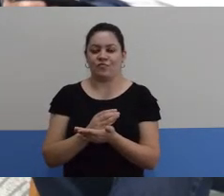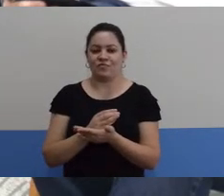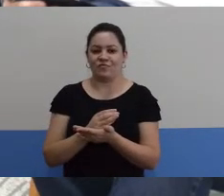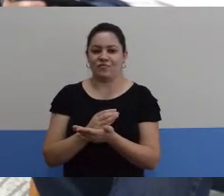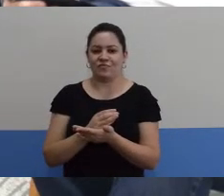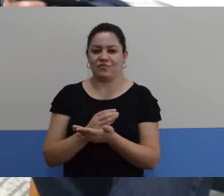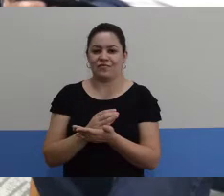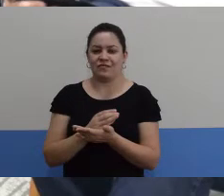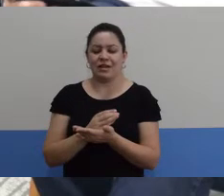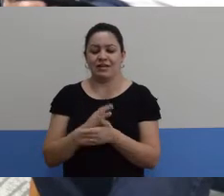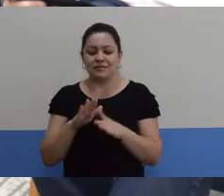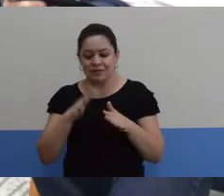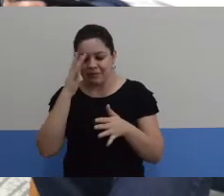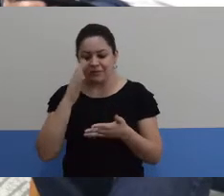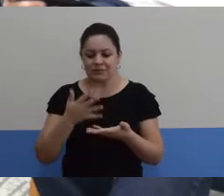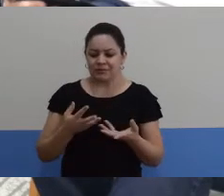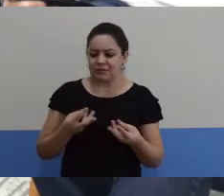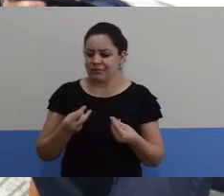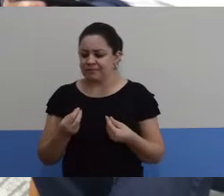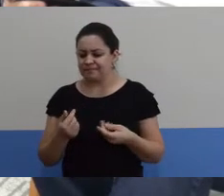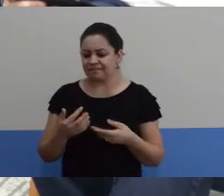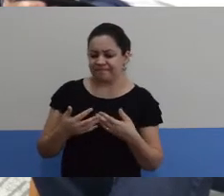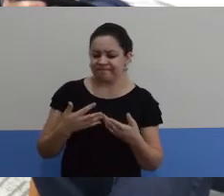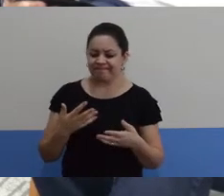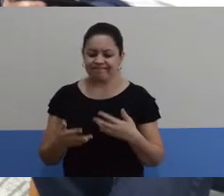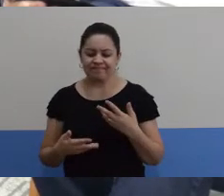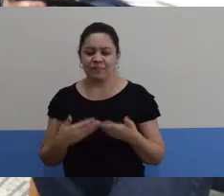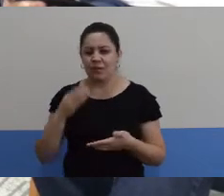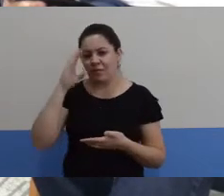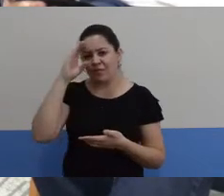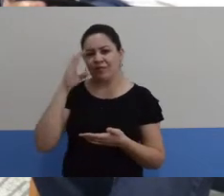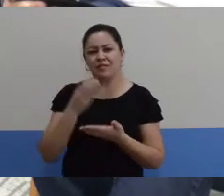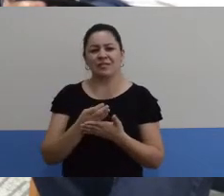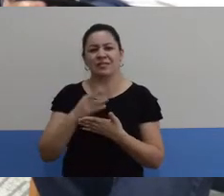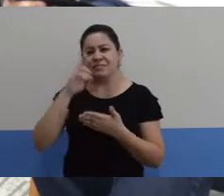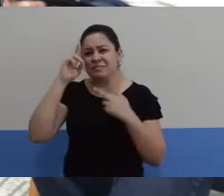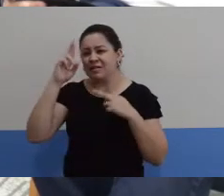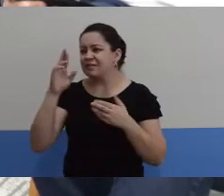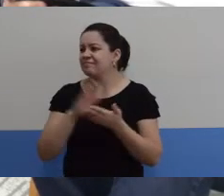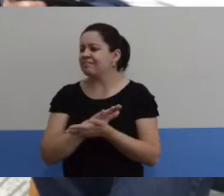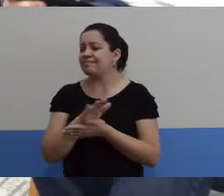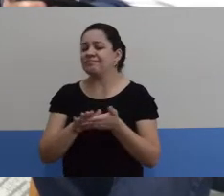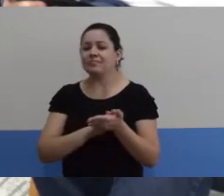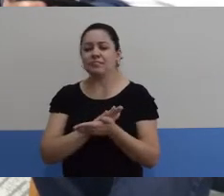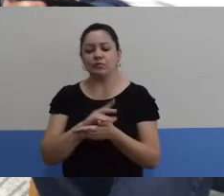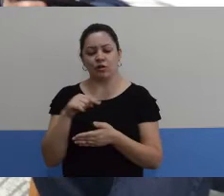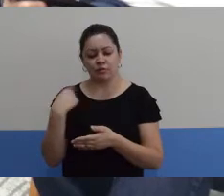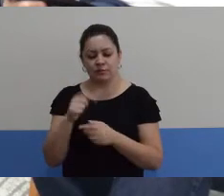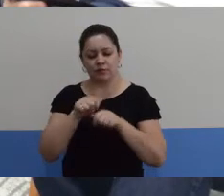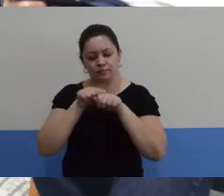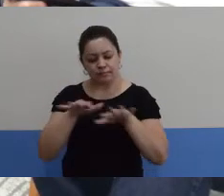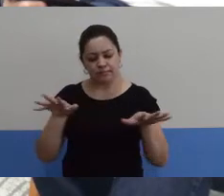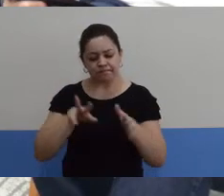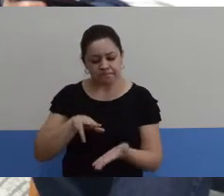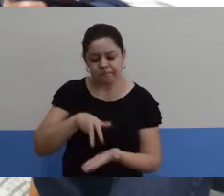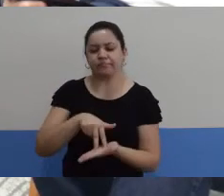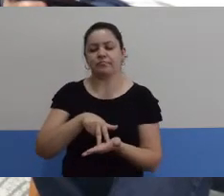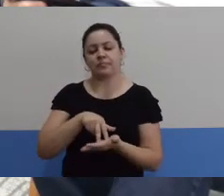que está abalada. Muitos não têm esperança. Nós precisamos estimular a